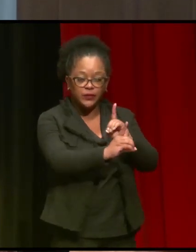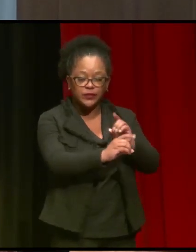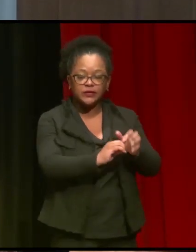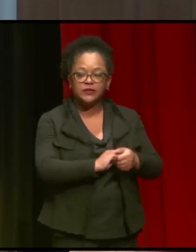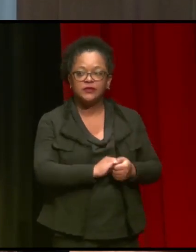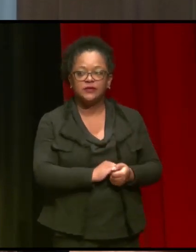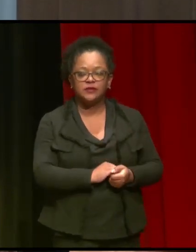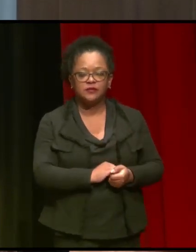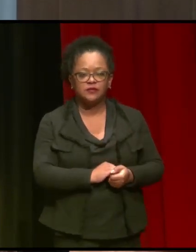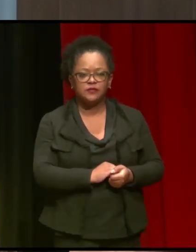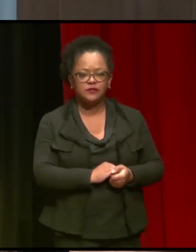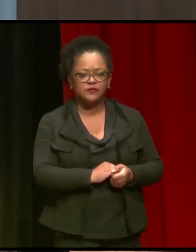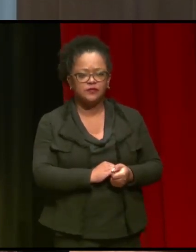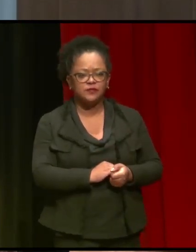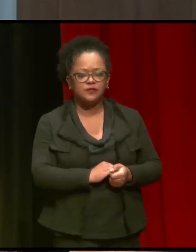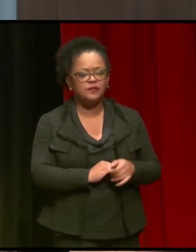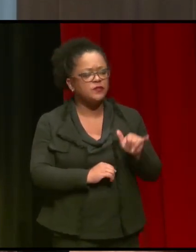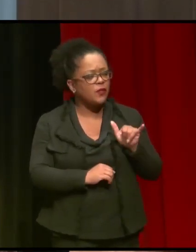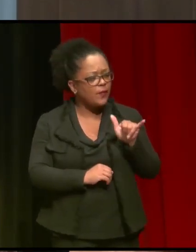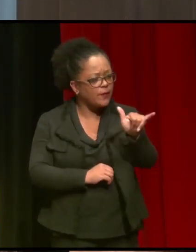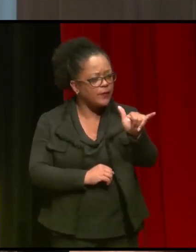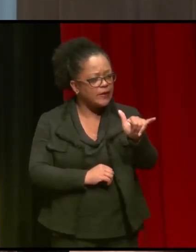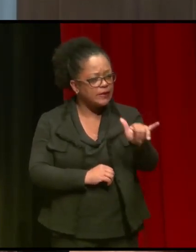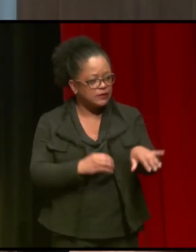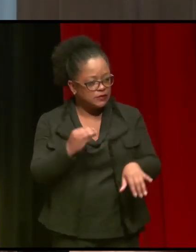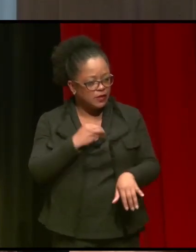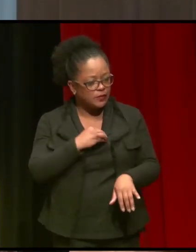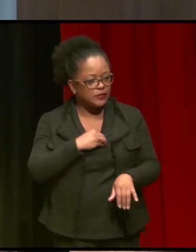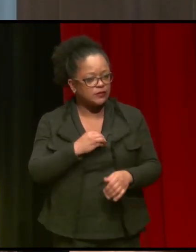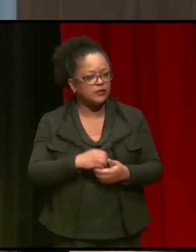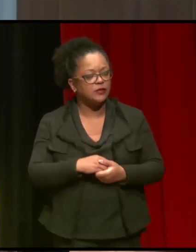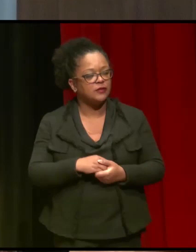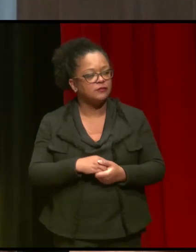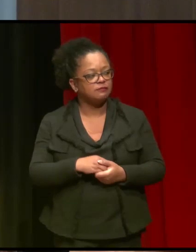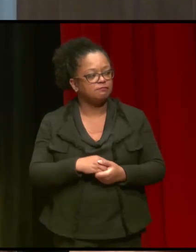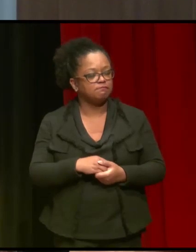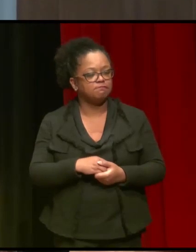que eu não posso perdoar pecado, né? Então o que é mais fácil? Faz aí, fala para mim, o que é mais fácil?